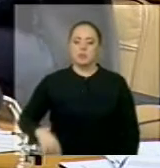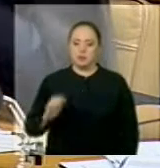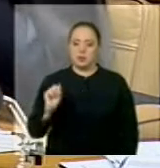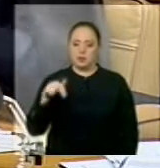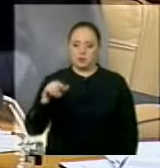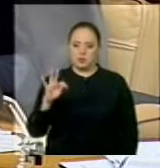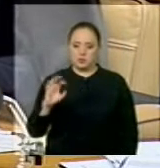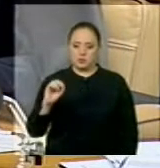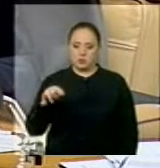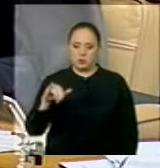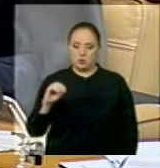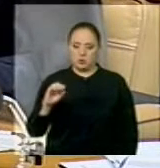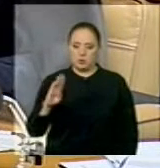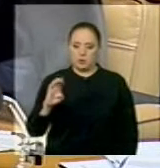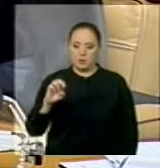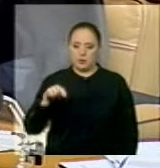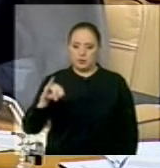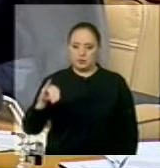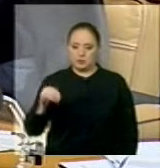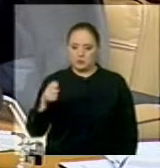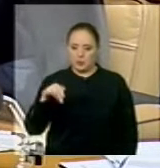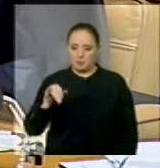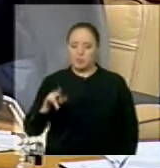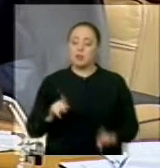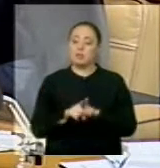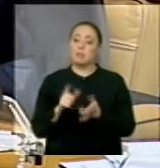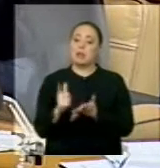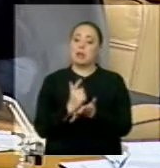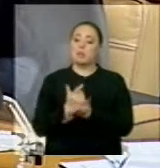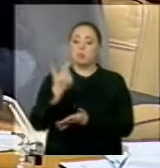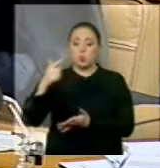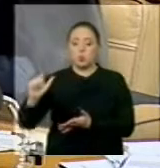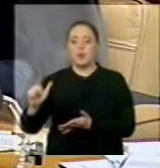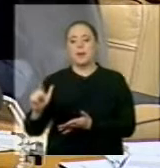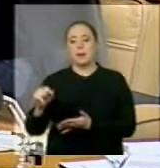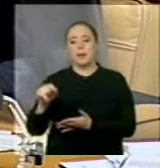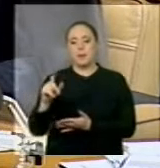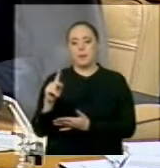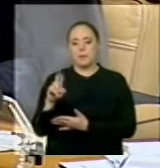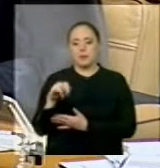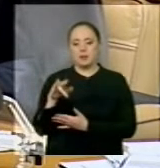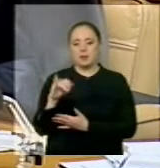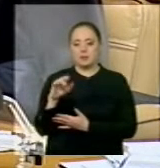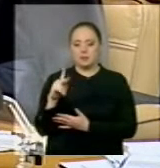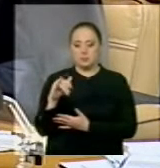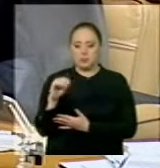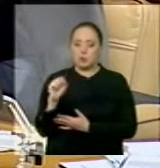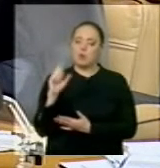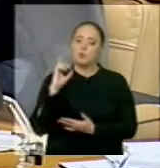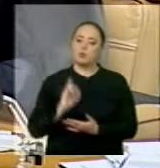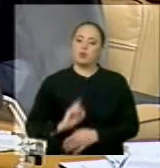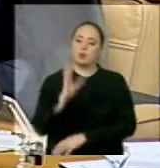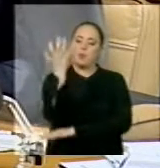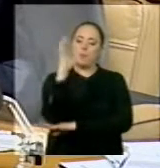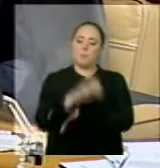Benjamin. Cito também o livro de princípios de direito ambiental,